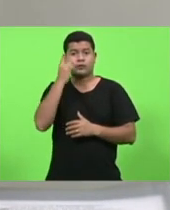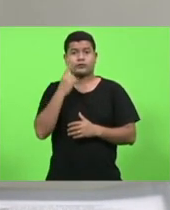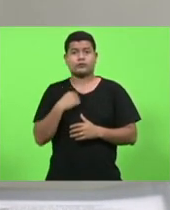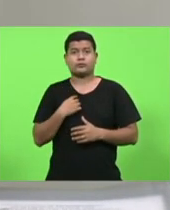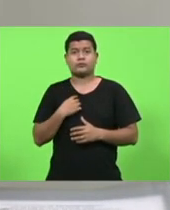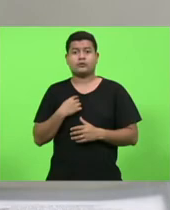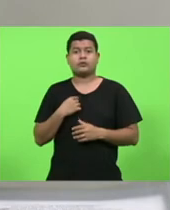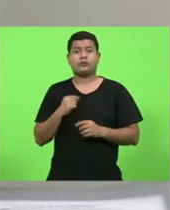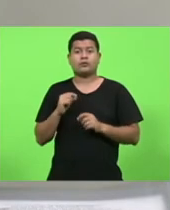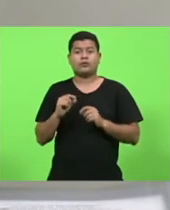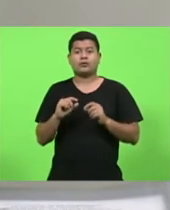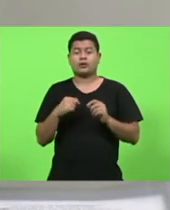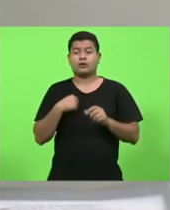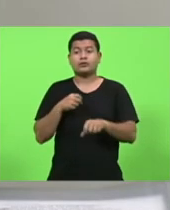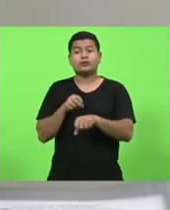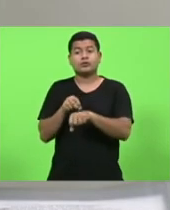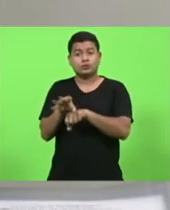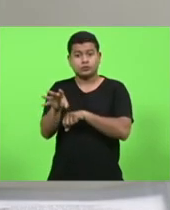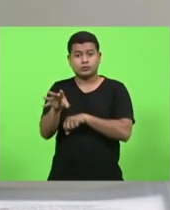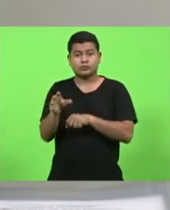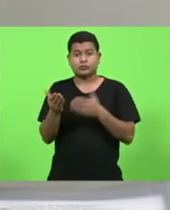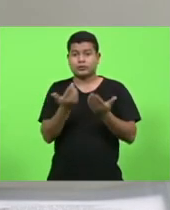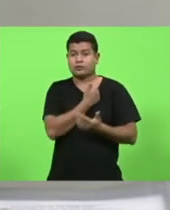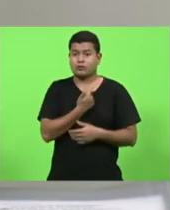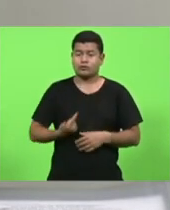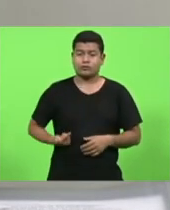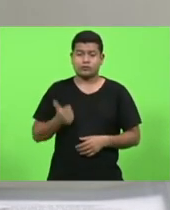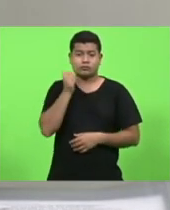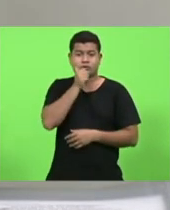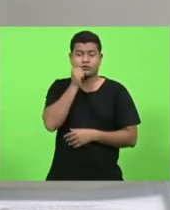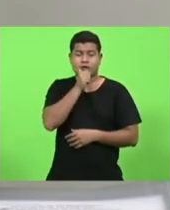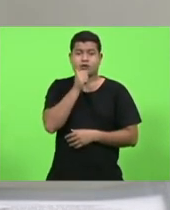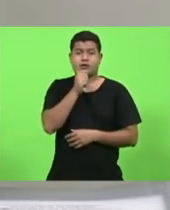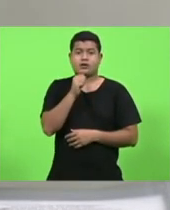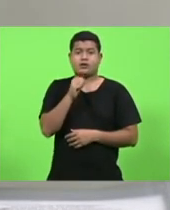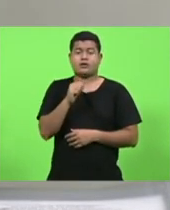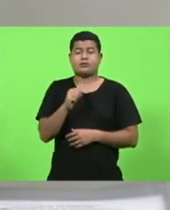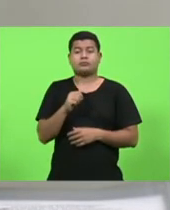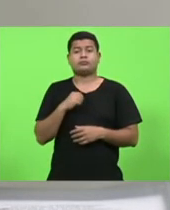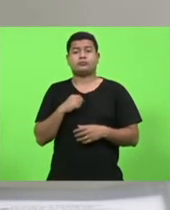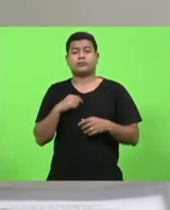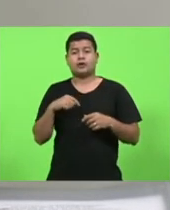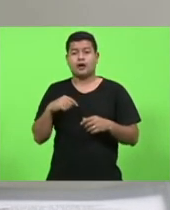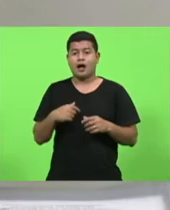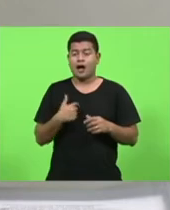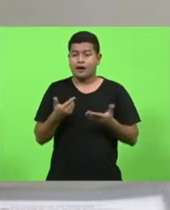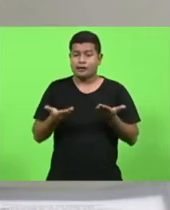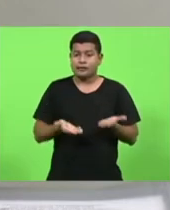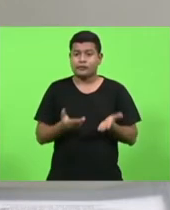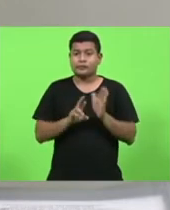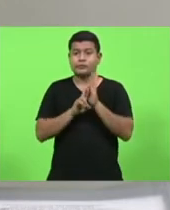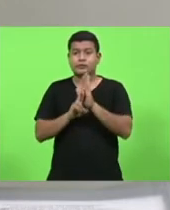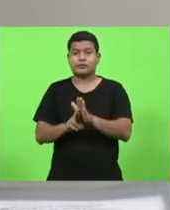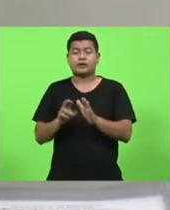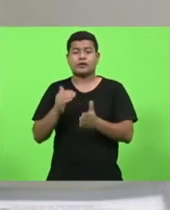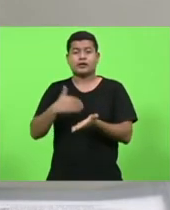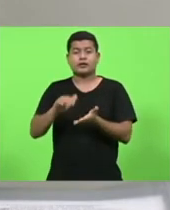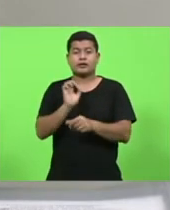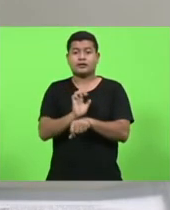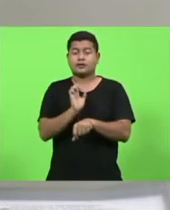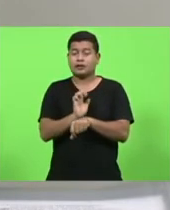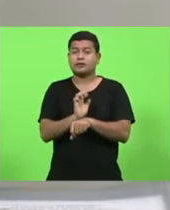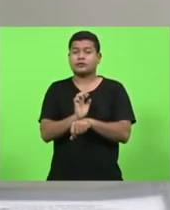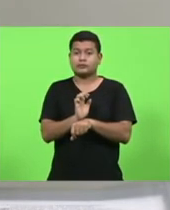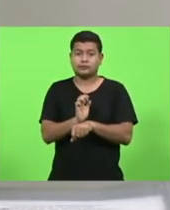teor: sugere à governadora do Estado de Santa Catarina e, por meio deste, a secretária de Estado da Saúde, a inclusão